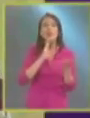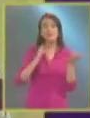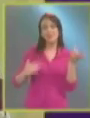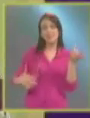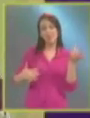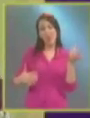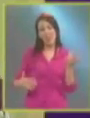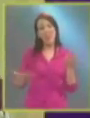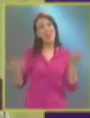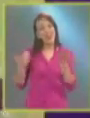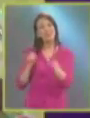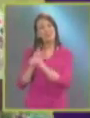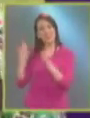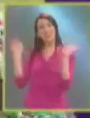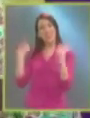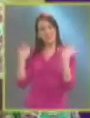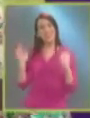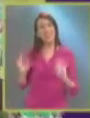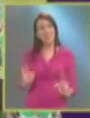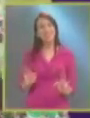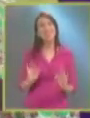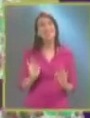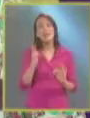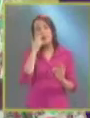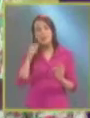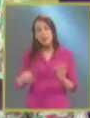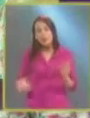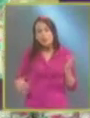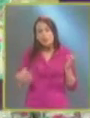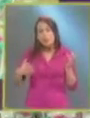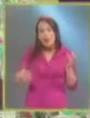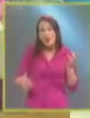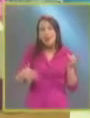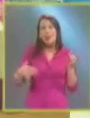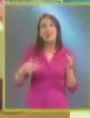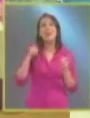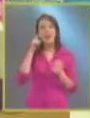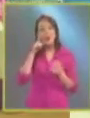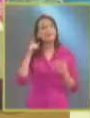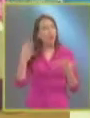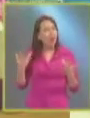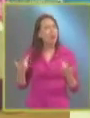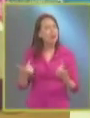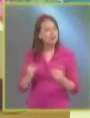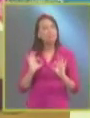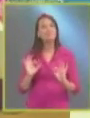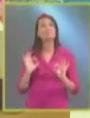tá realizado, né? Ele faz do violão dele uma viola. Fantástico. É